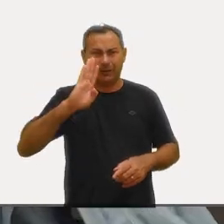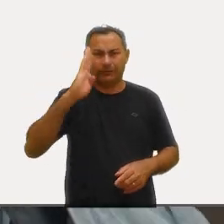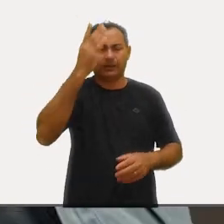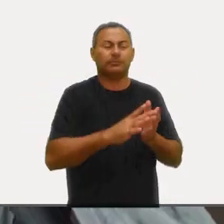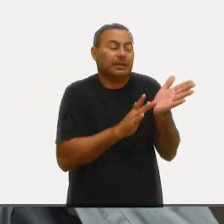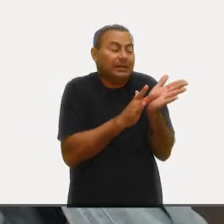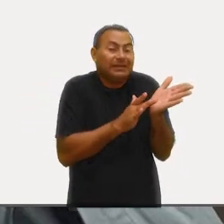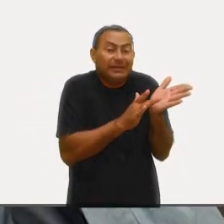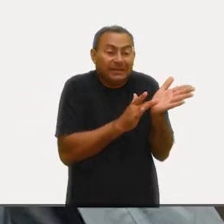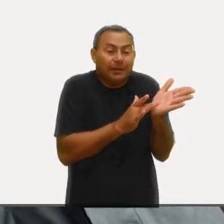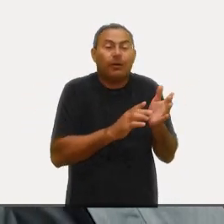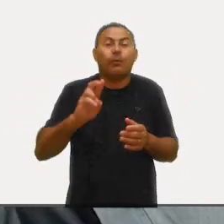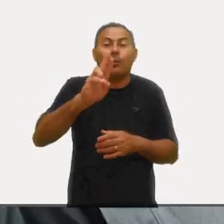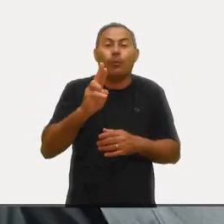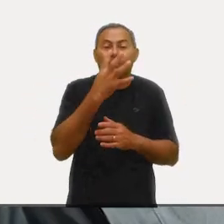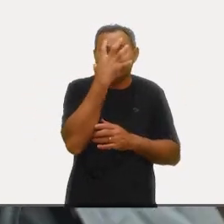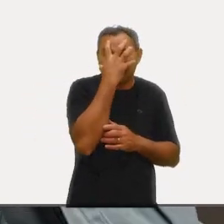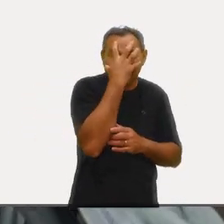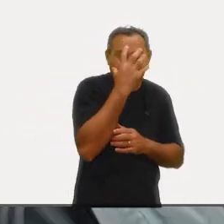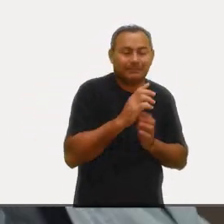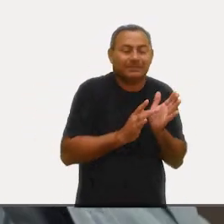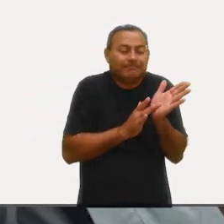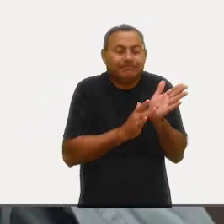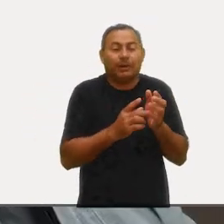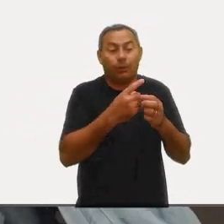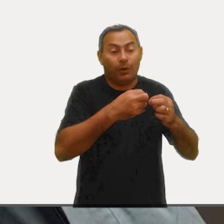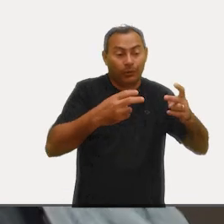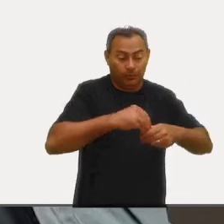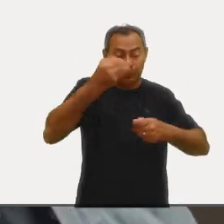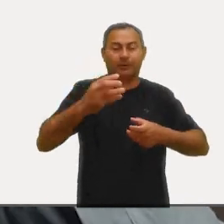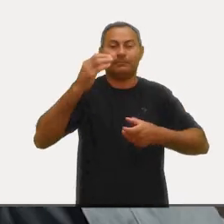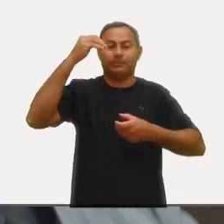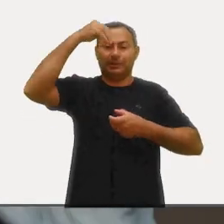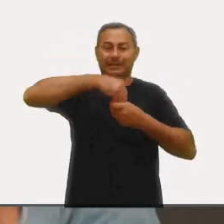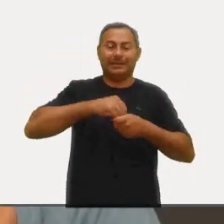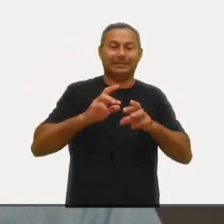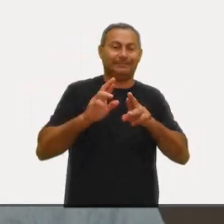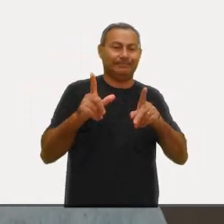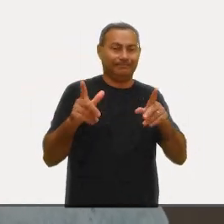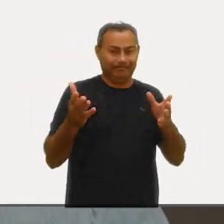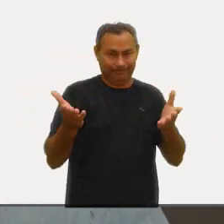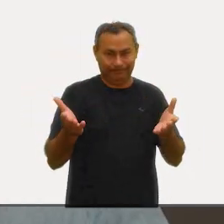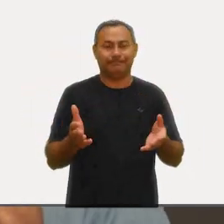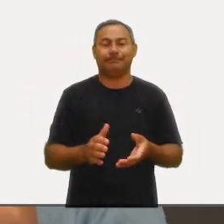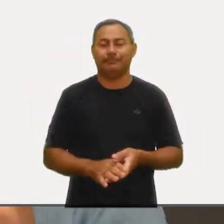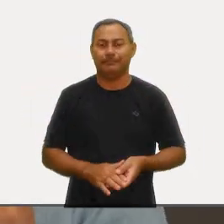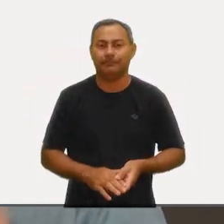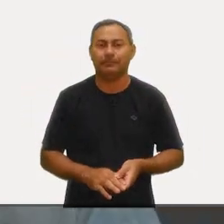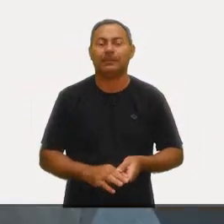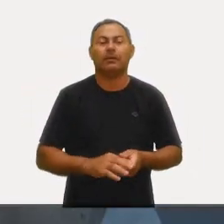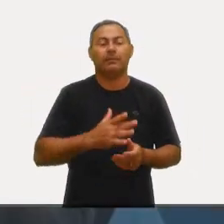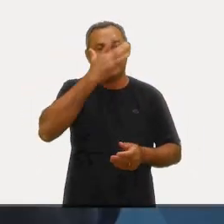hipócrita é aquele que finge, que usa uma cara para ser uma coisa por fora, mas por dentro é